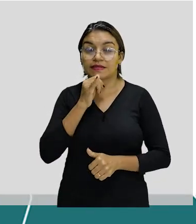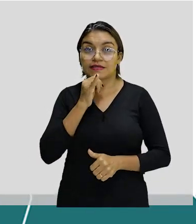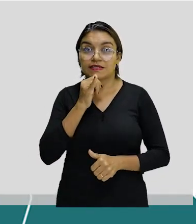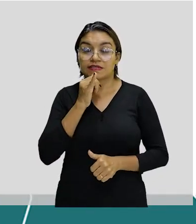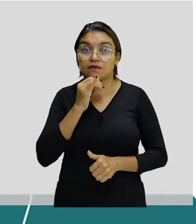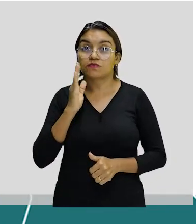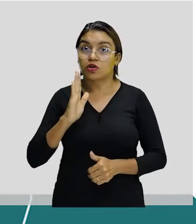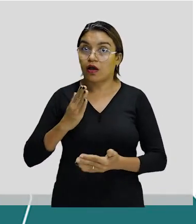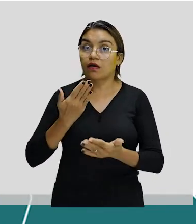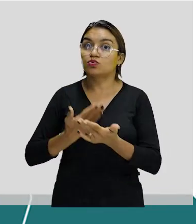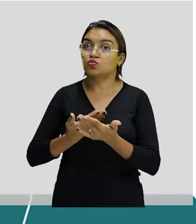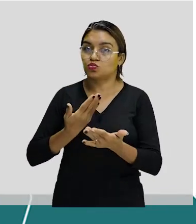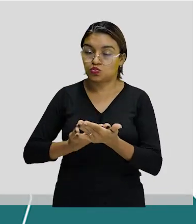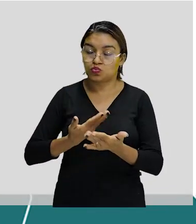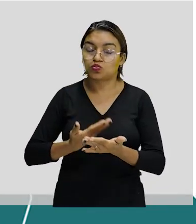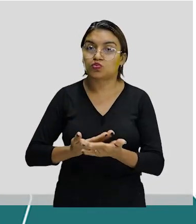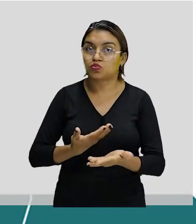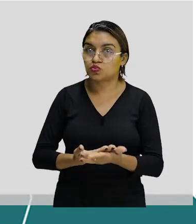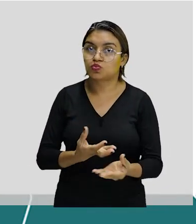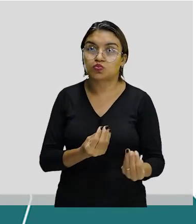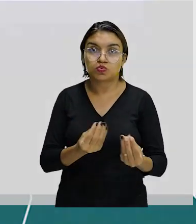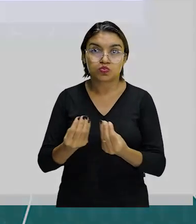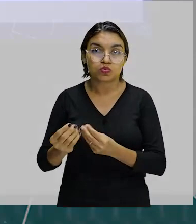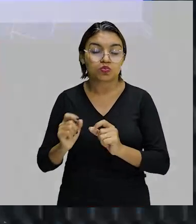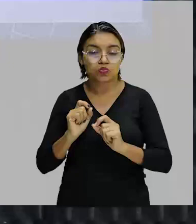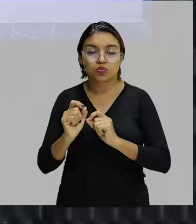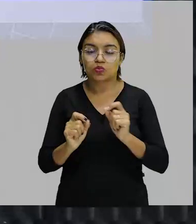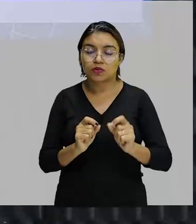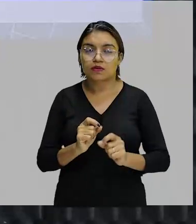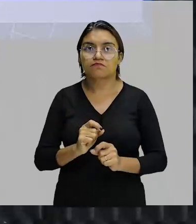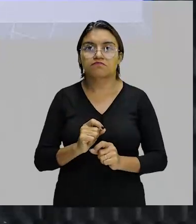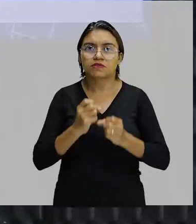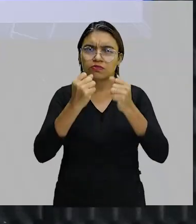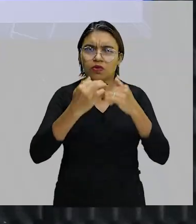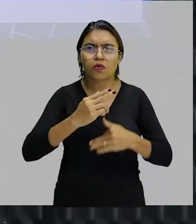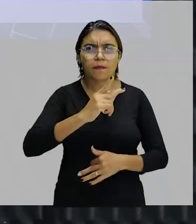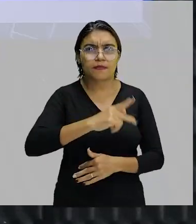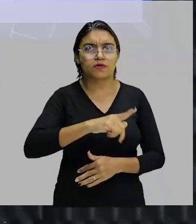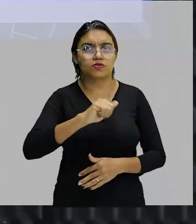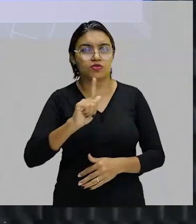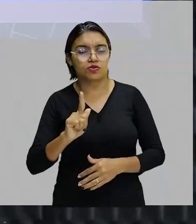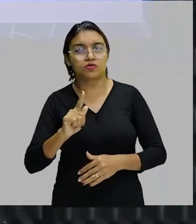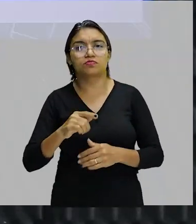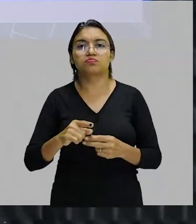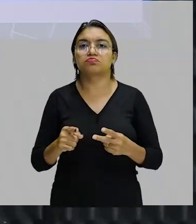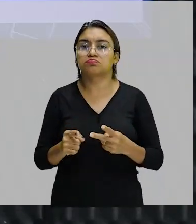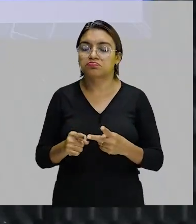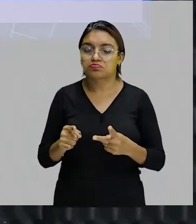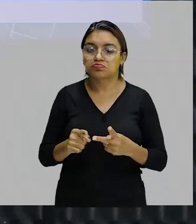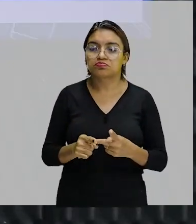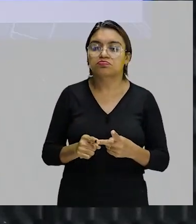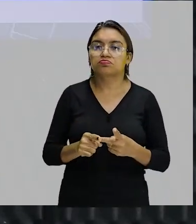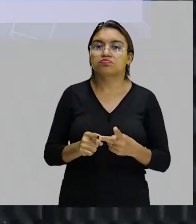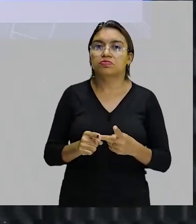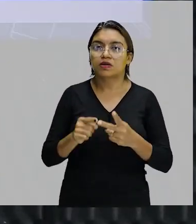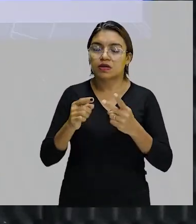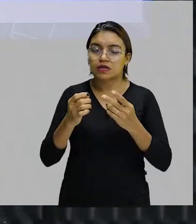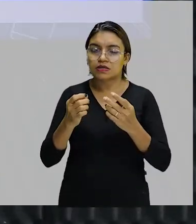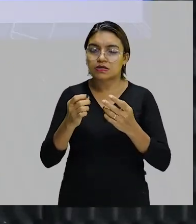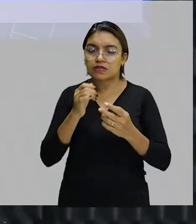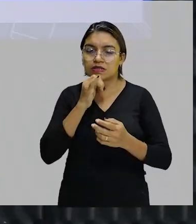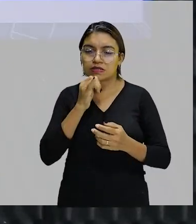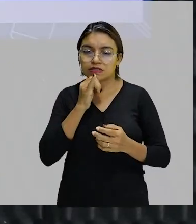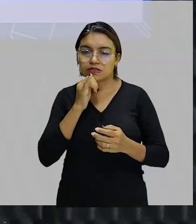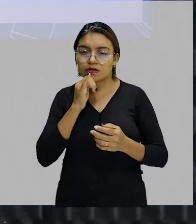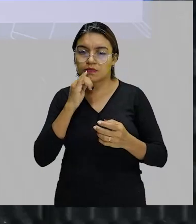trabalhou muita coisa, né? Ele falou que era PG, ele disse alguns termos da PG, ele associou soma